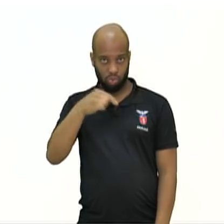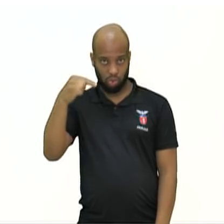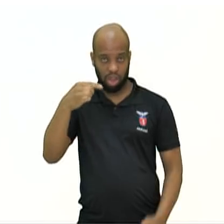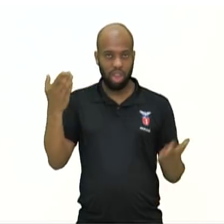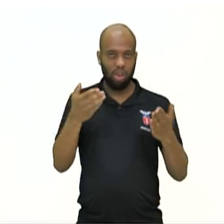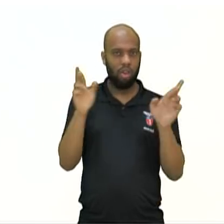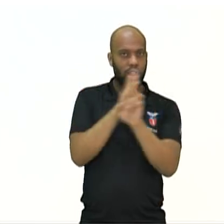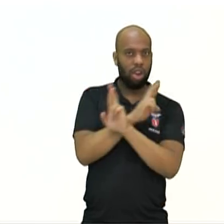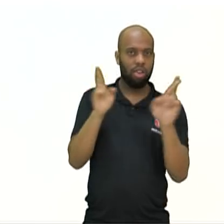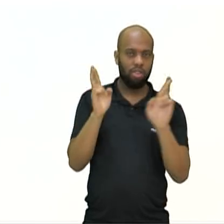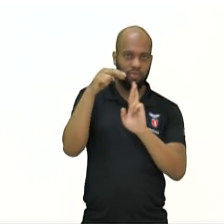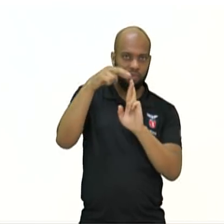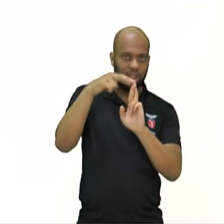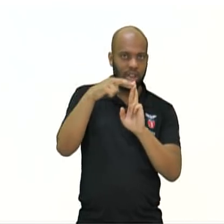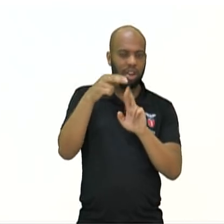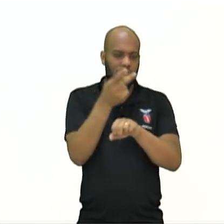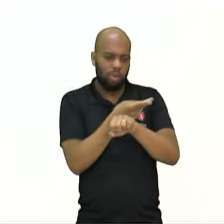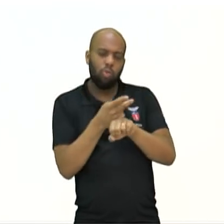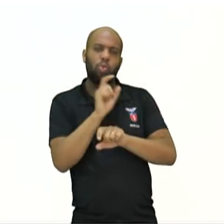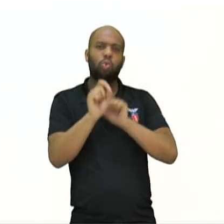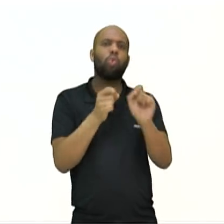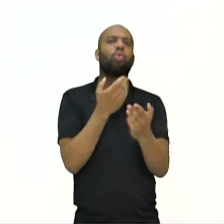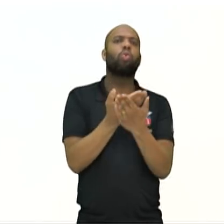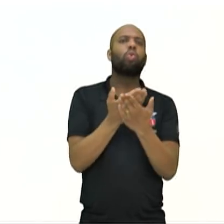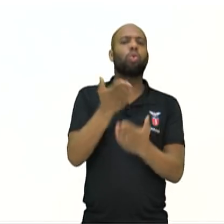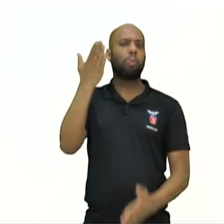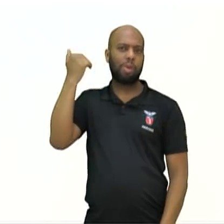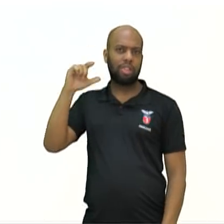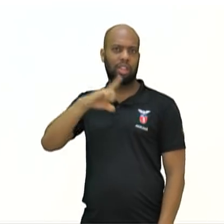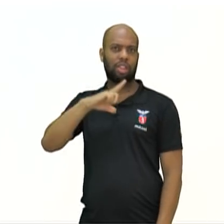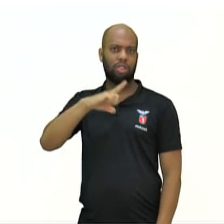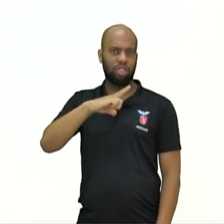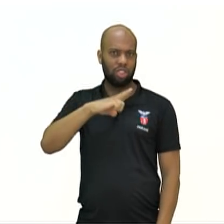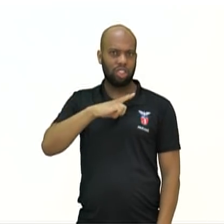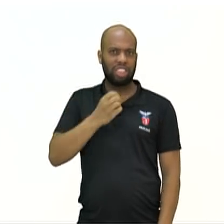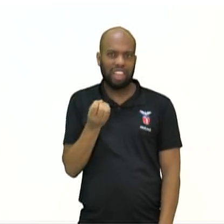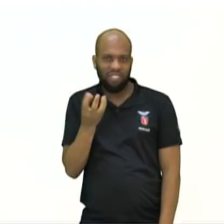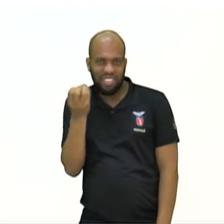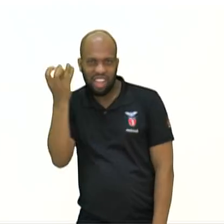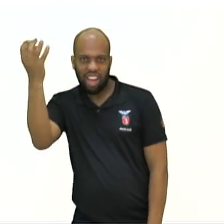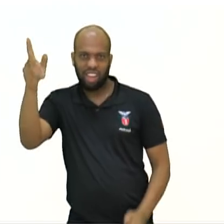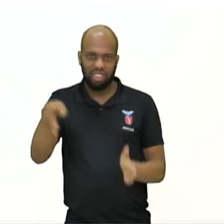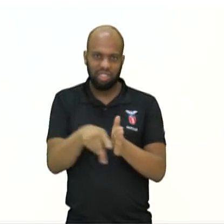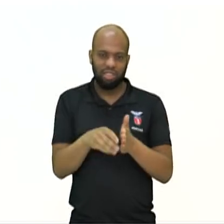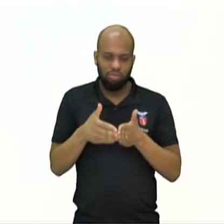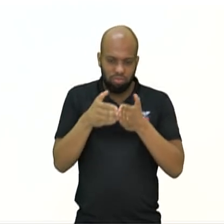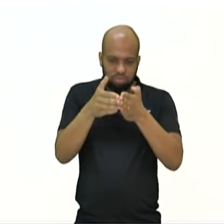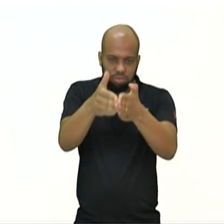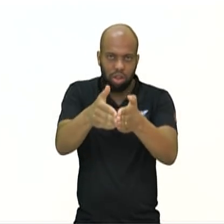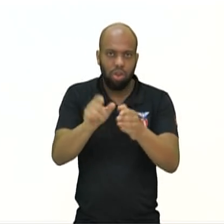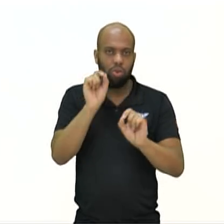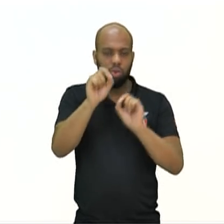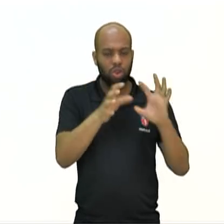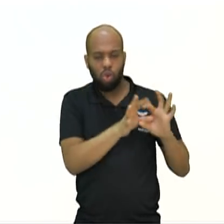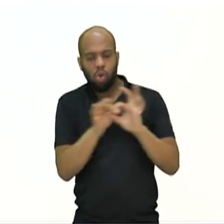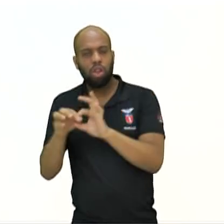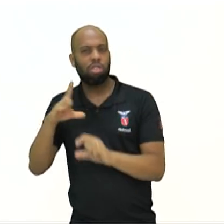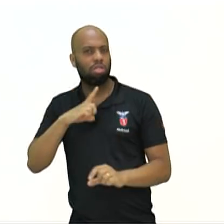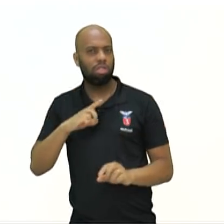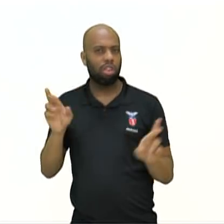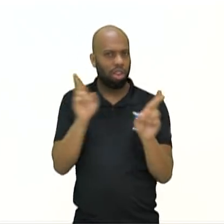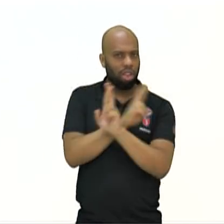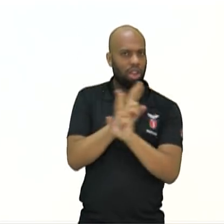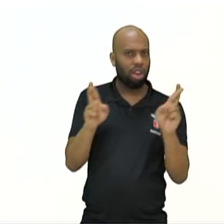têm que buscar um pouquinho sobre o que foi falado, qual era o contexto, para verificar o que tem